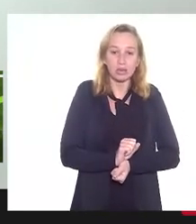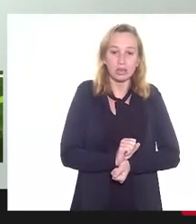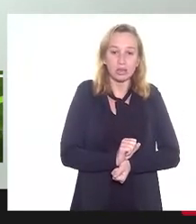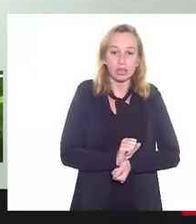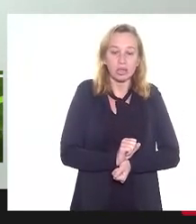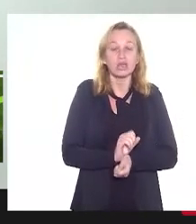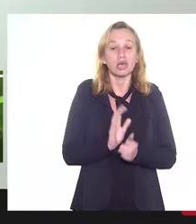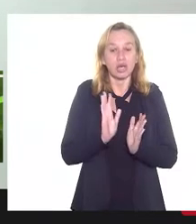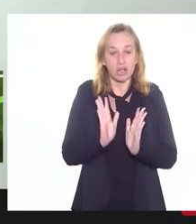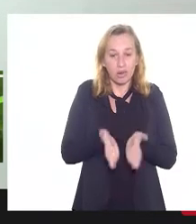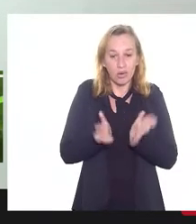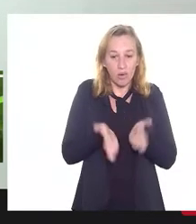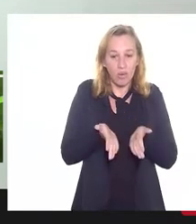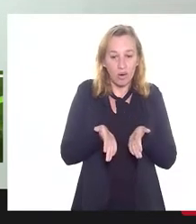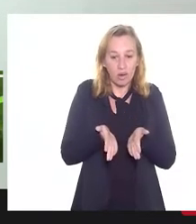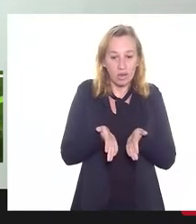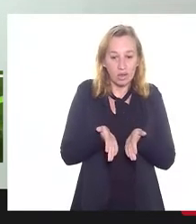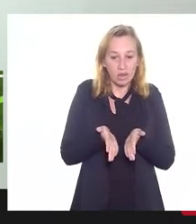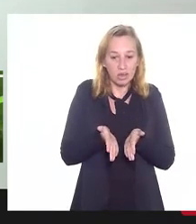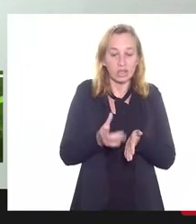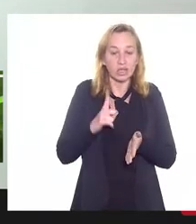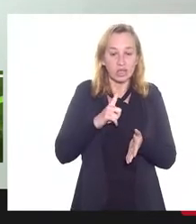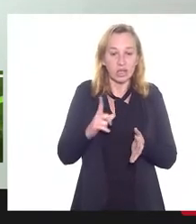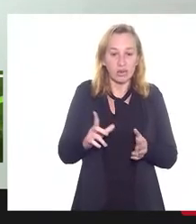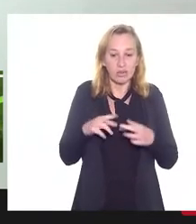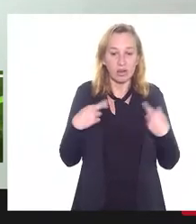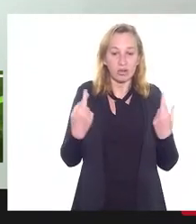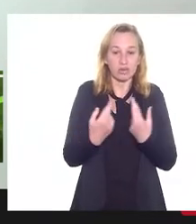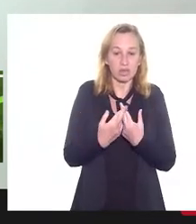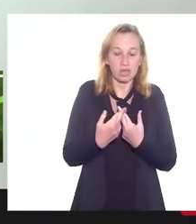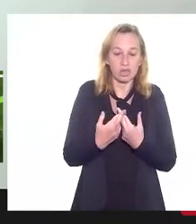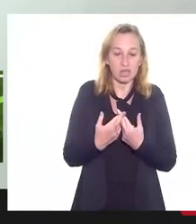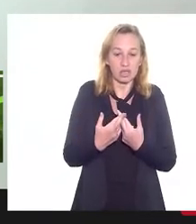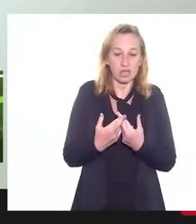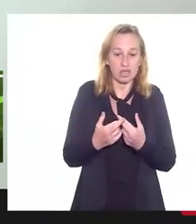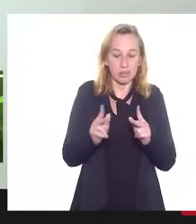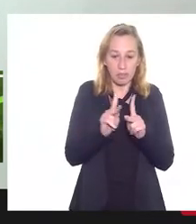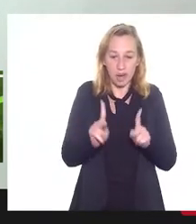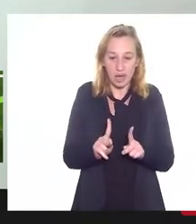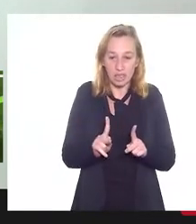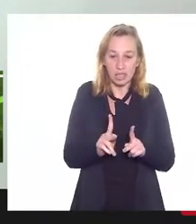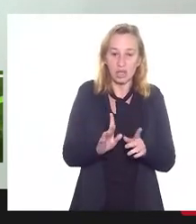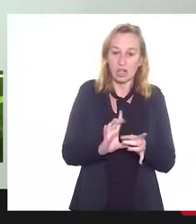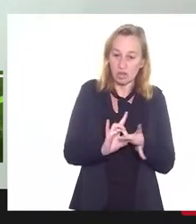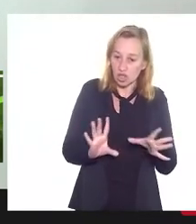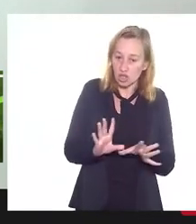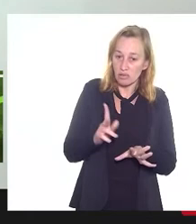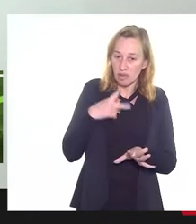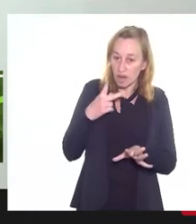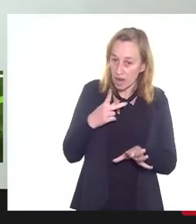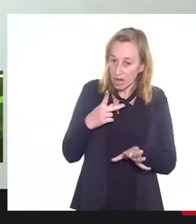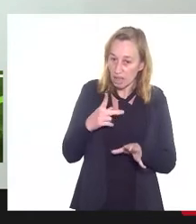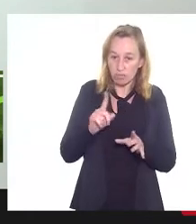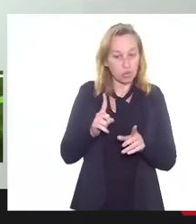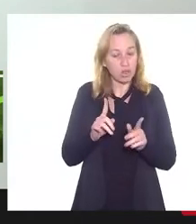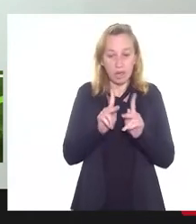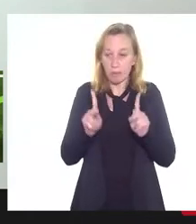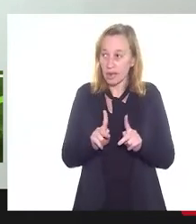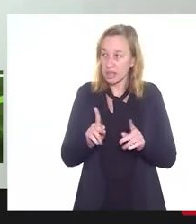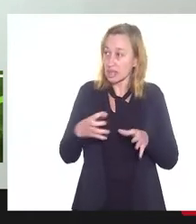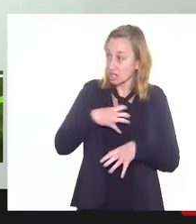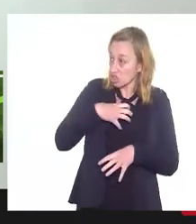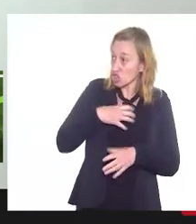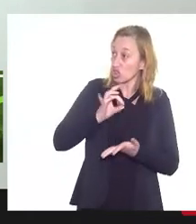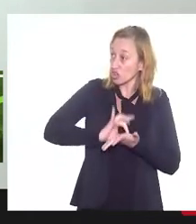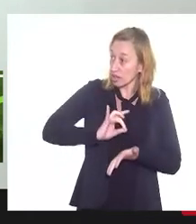virou agora uma... teve audiência de conciliação. Eu deixei bem claro que eu não queria conciliação nesse sentido, que,